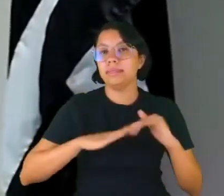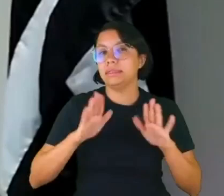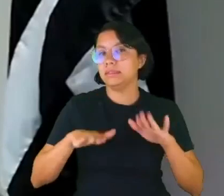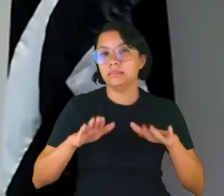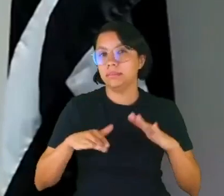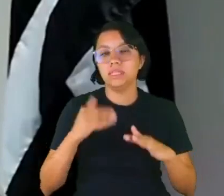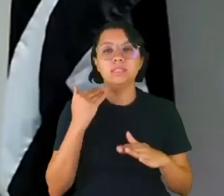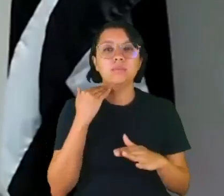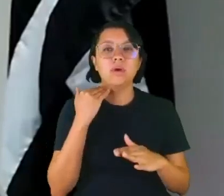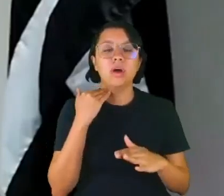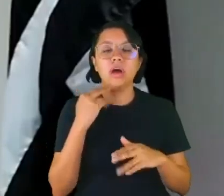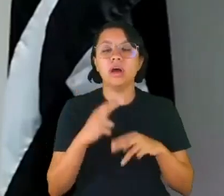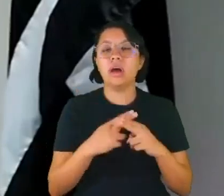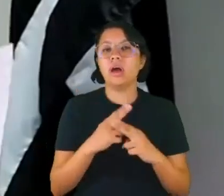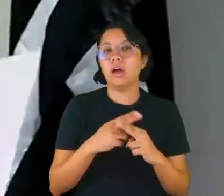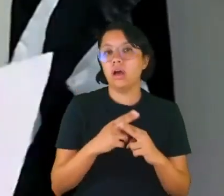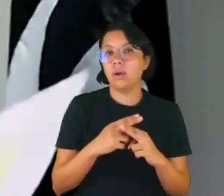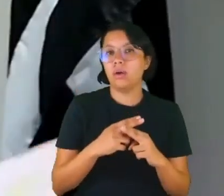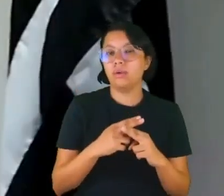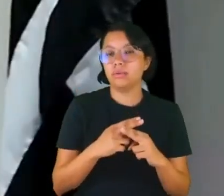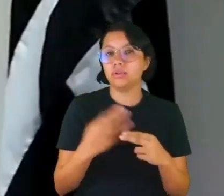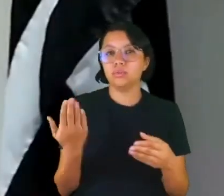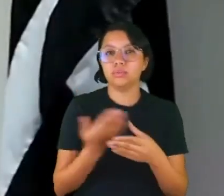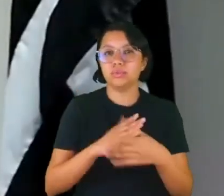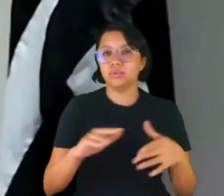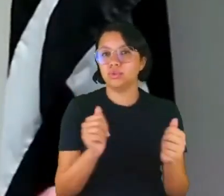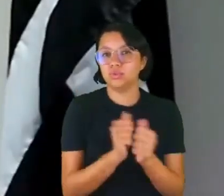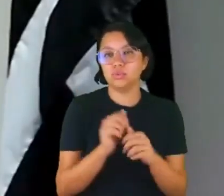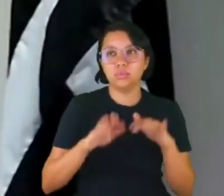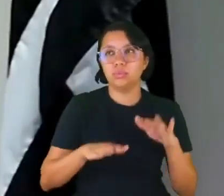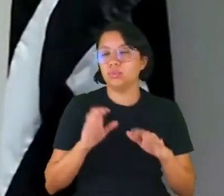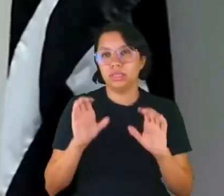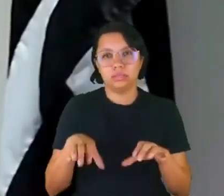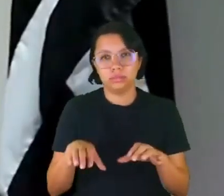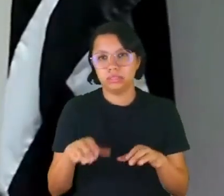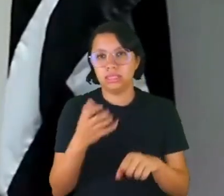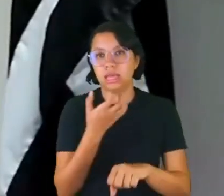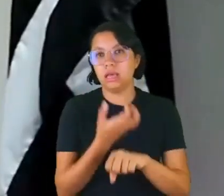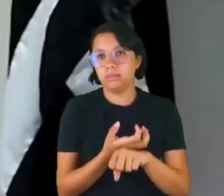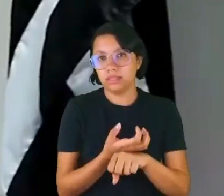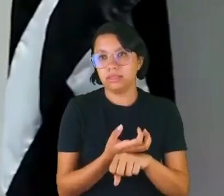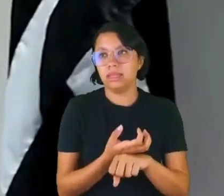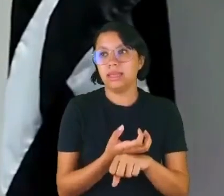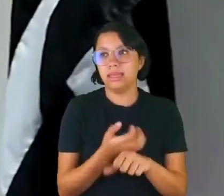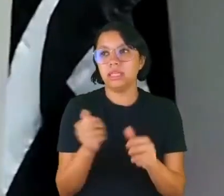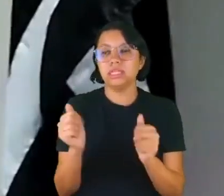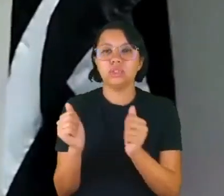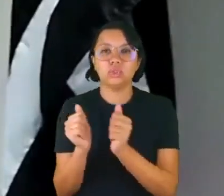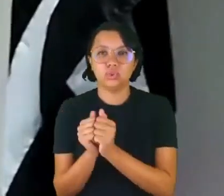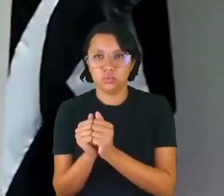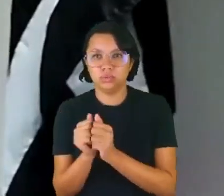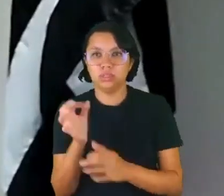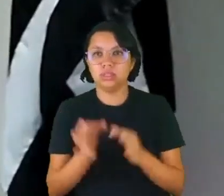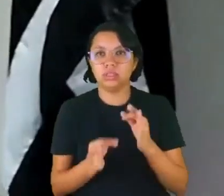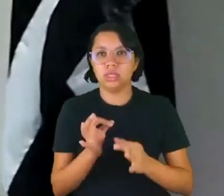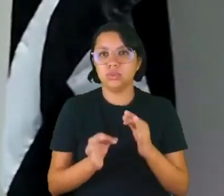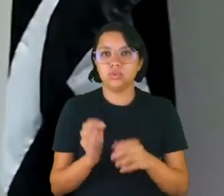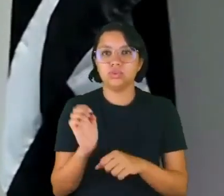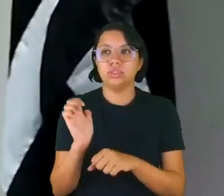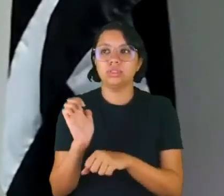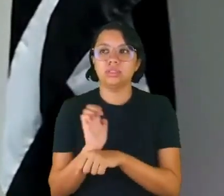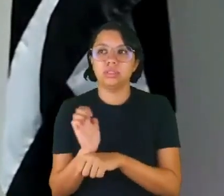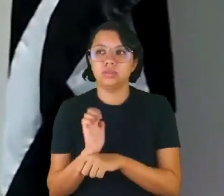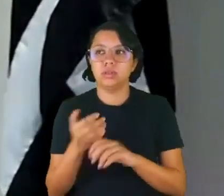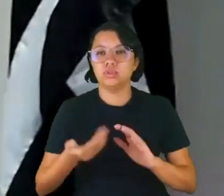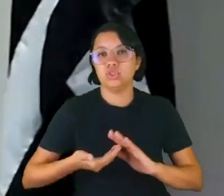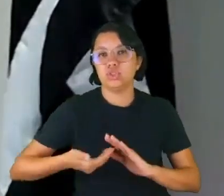matéria fica à conta da Justiça Estadual, tirando da Justiça Federal esse caso. E